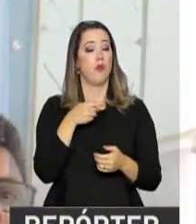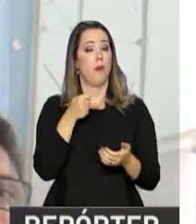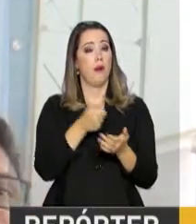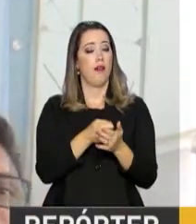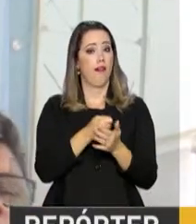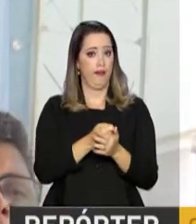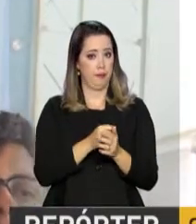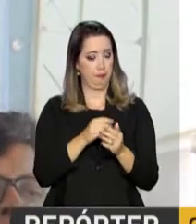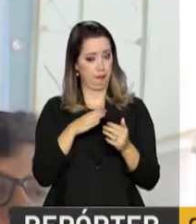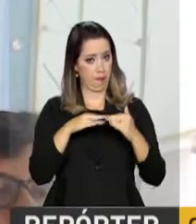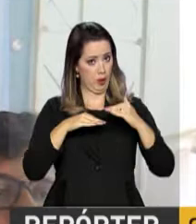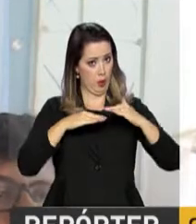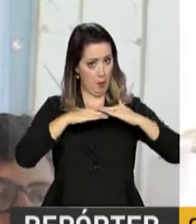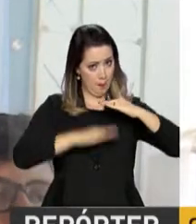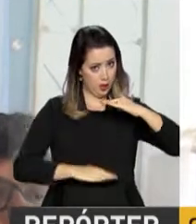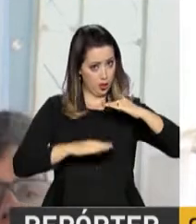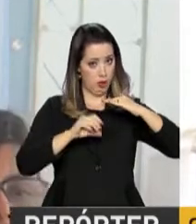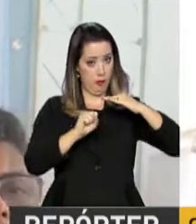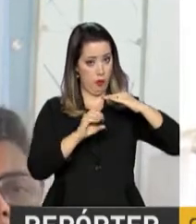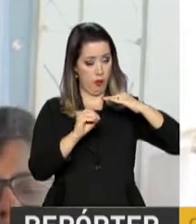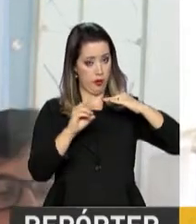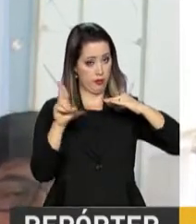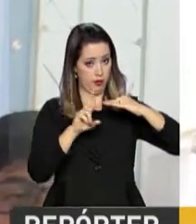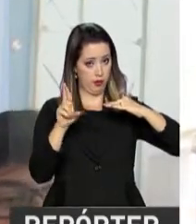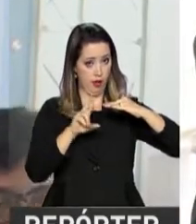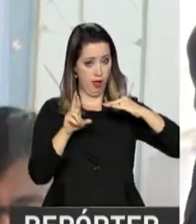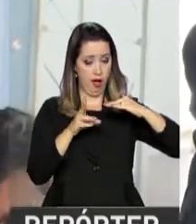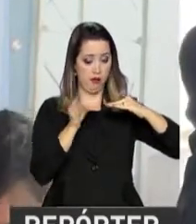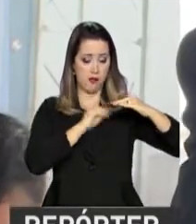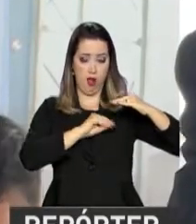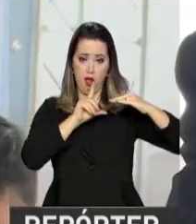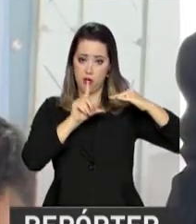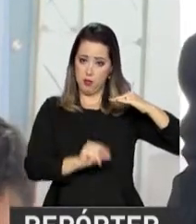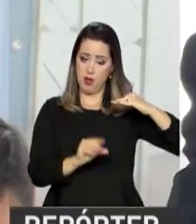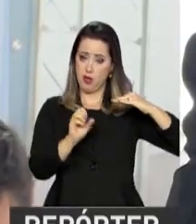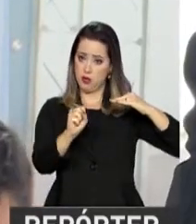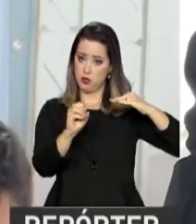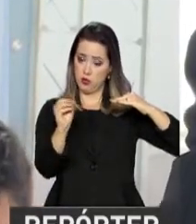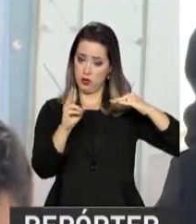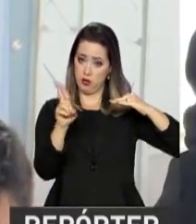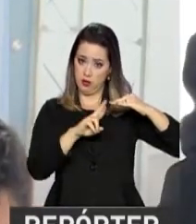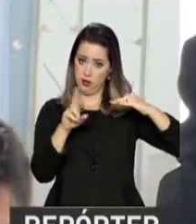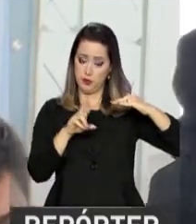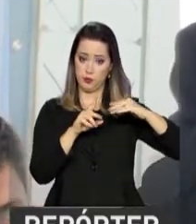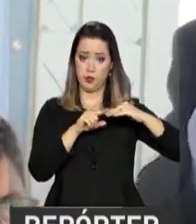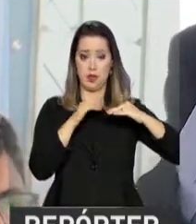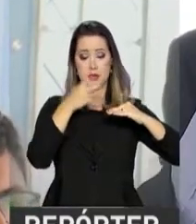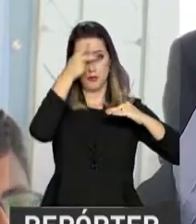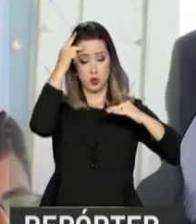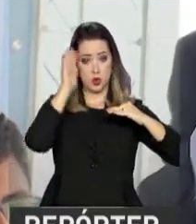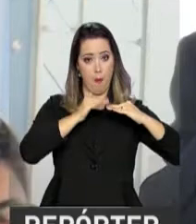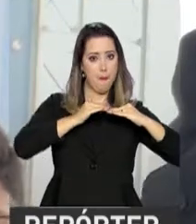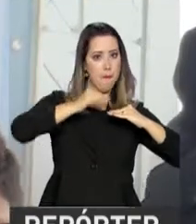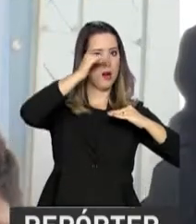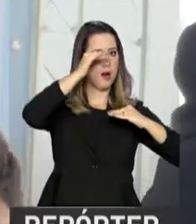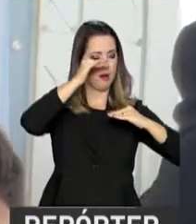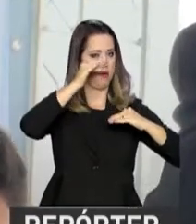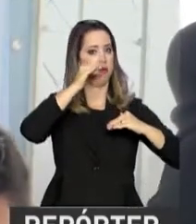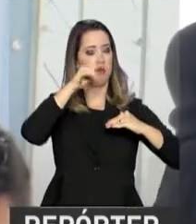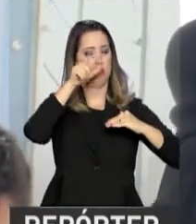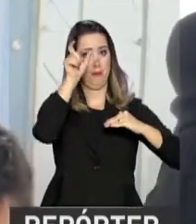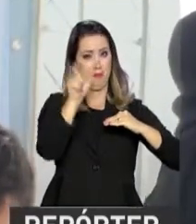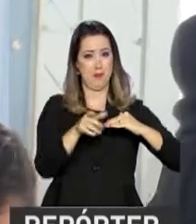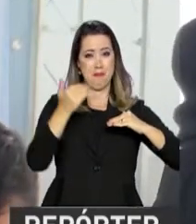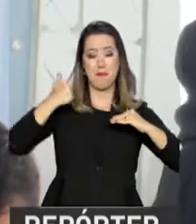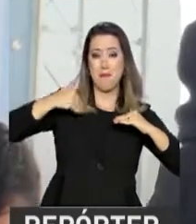80 reais aquelas que ganham menos vão pagar 80 reais e quem ganha mais quem vai